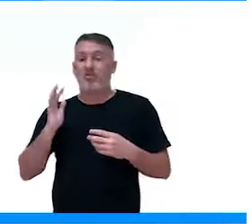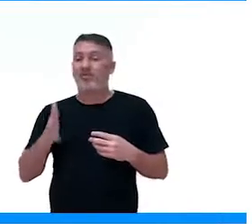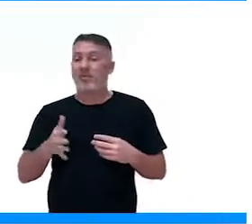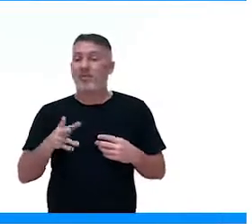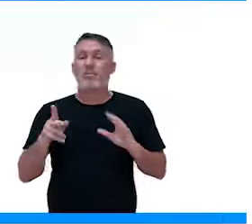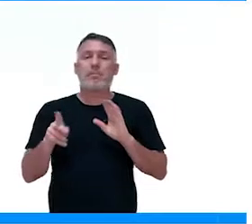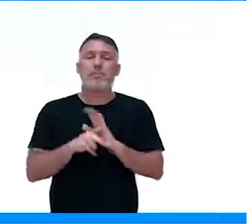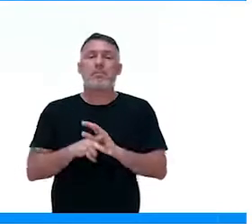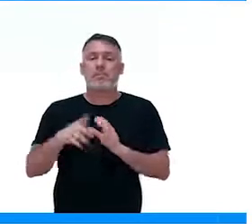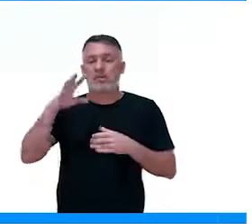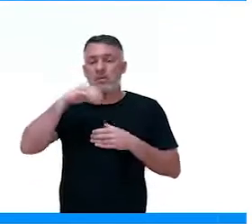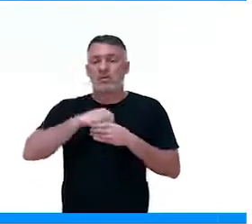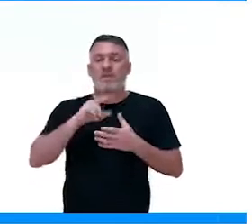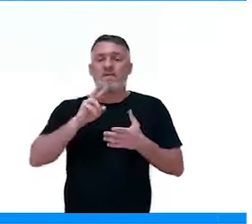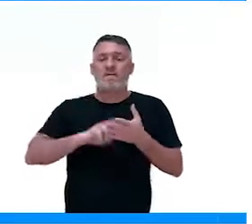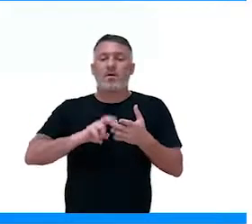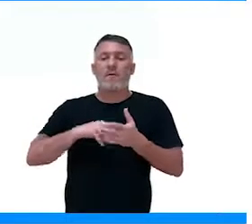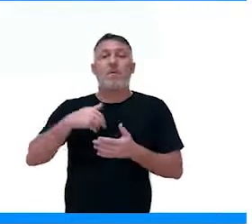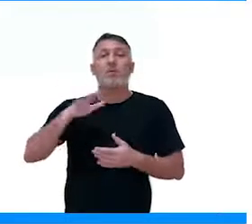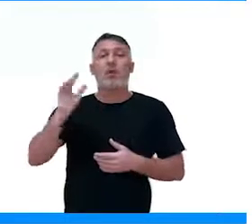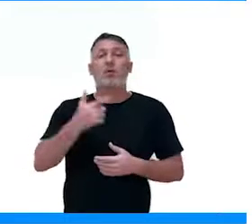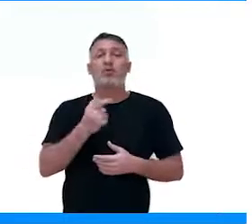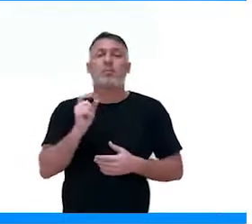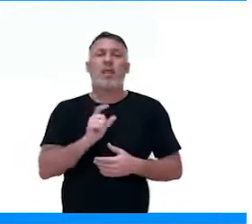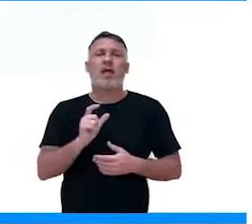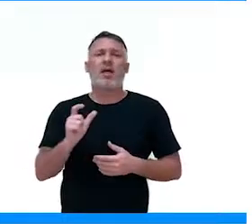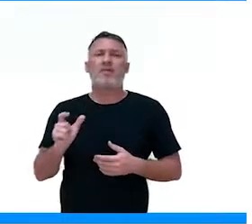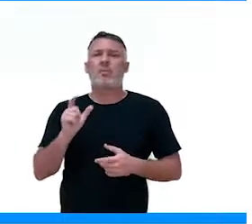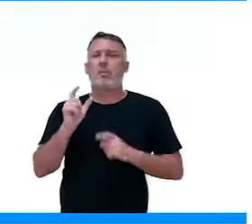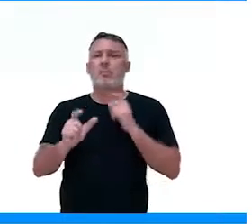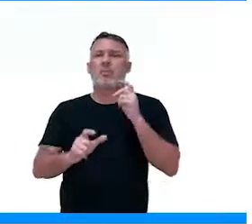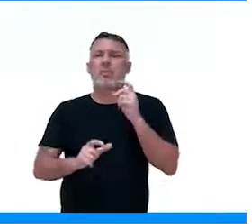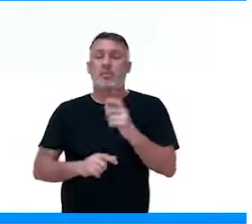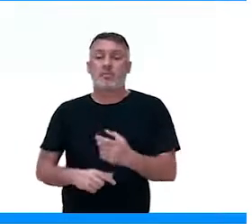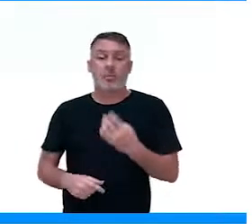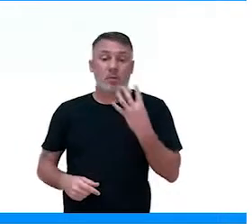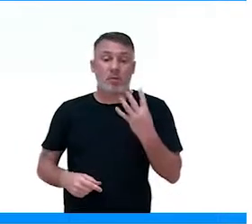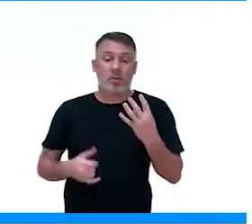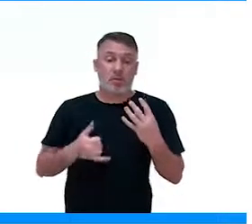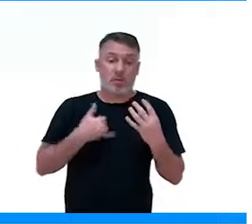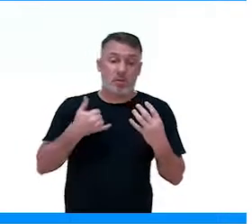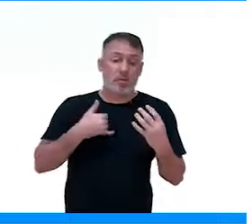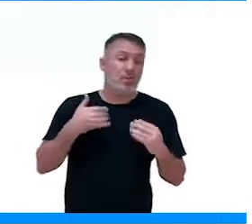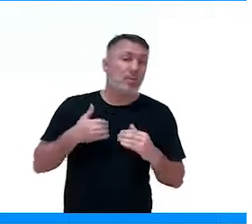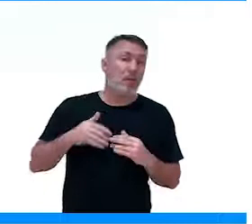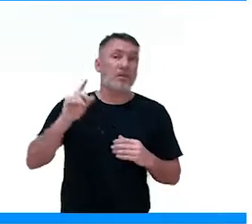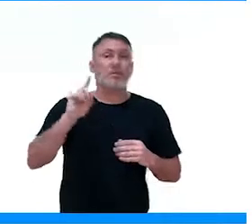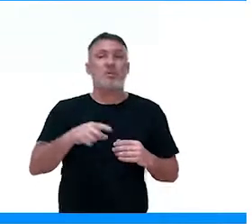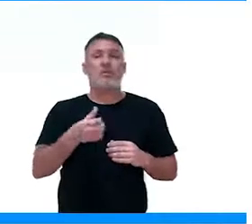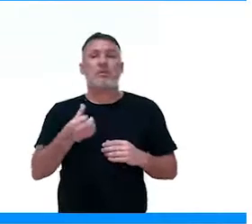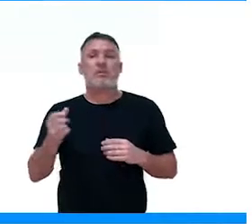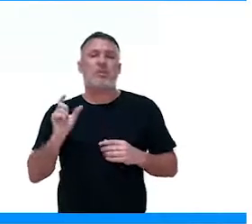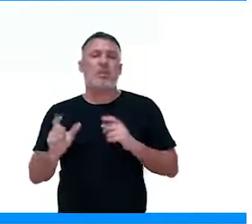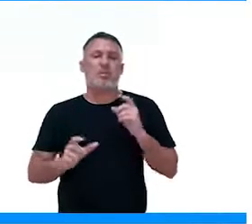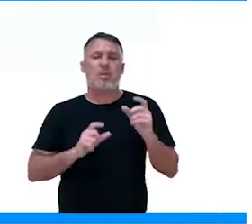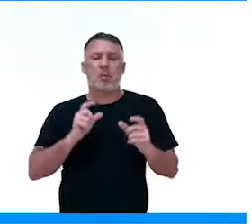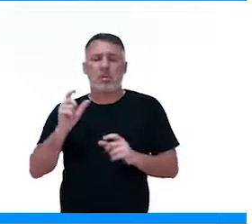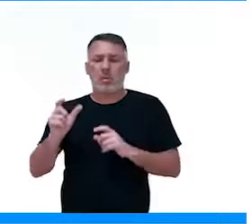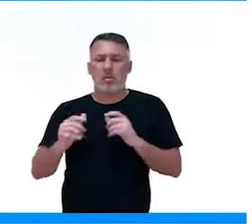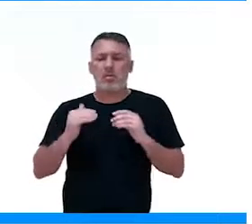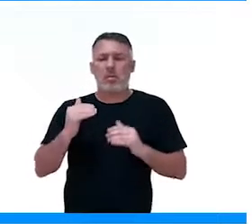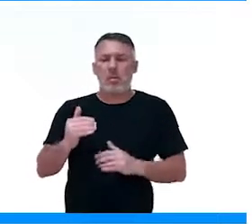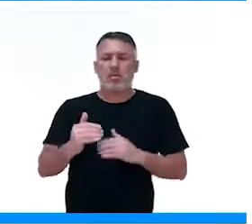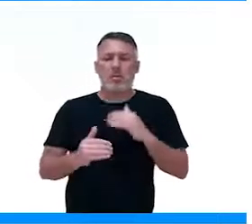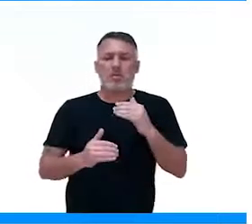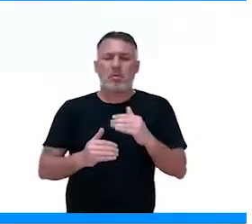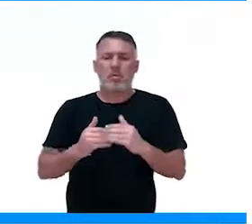anos, eles já têm um vocabulário aí de mais de 200 palavras. Aos 4 anos, eles usam 1.600 palavras, né?